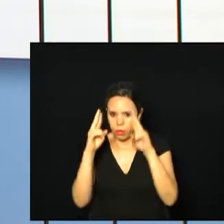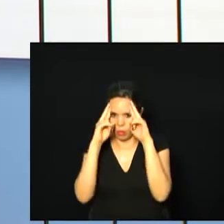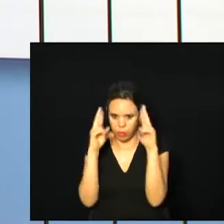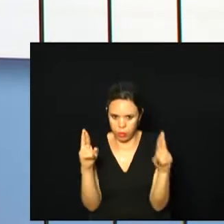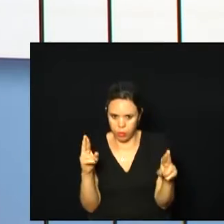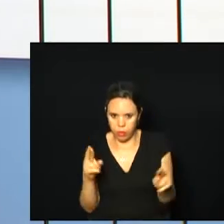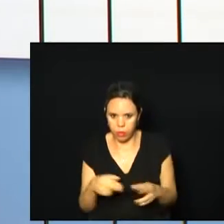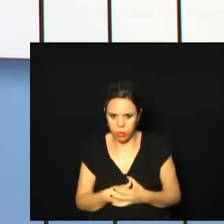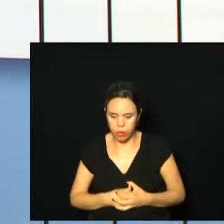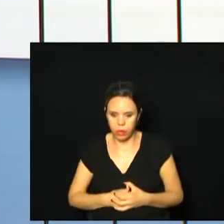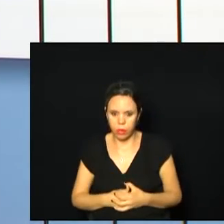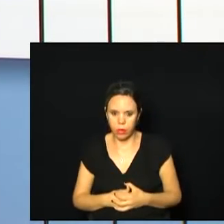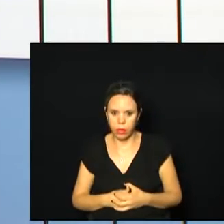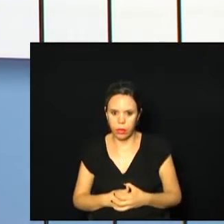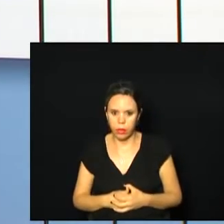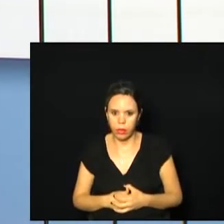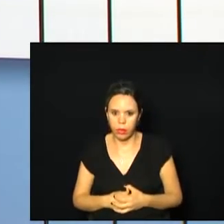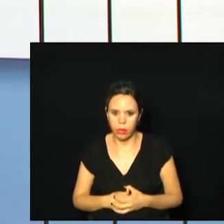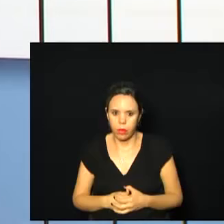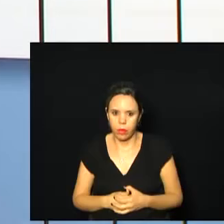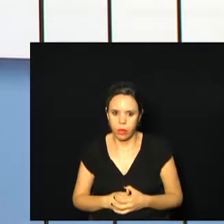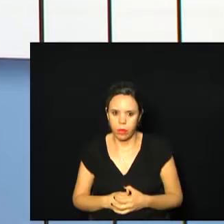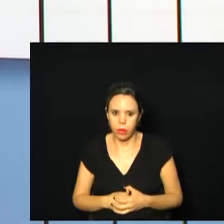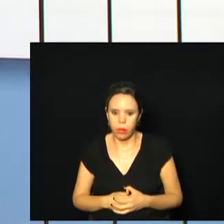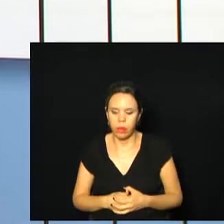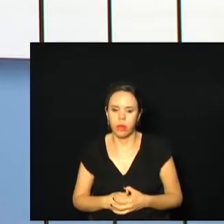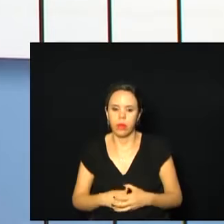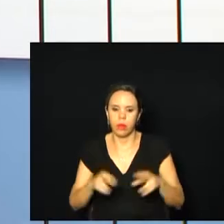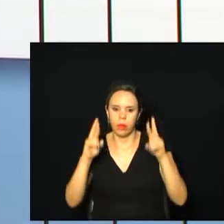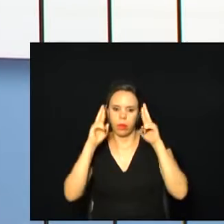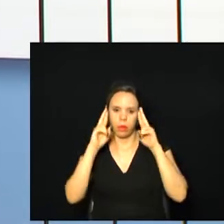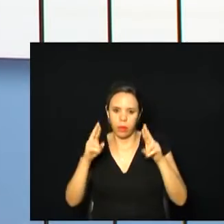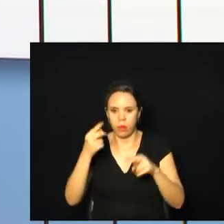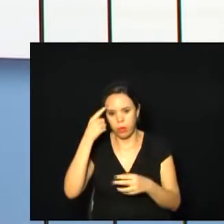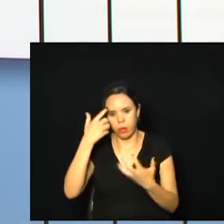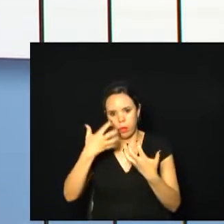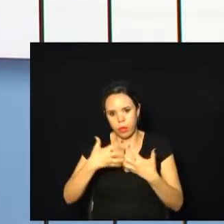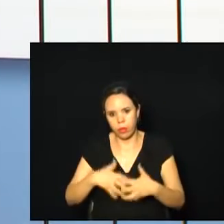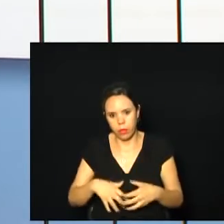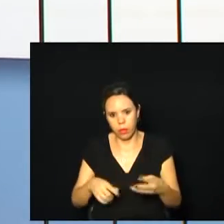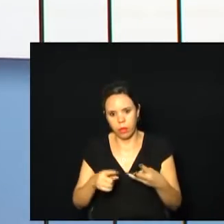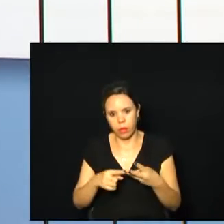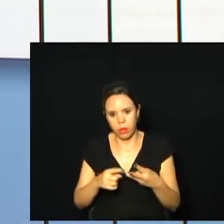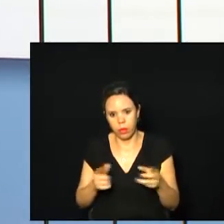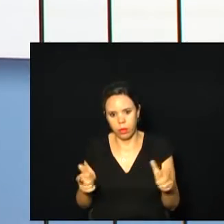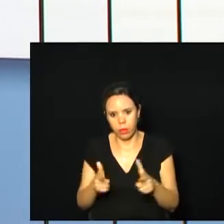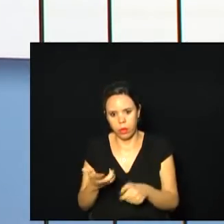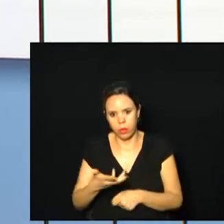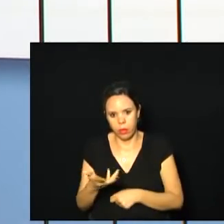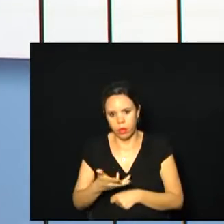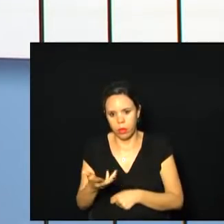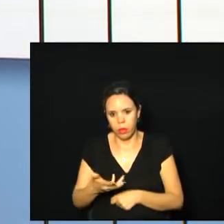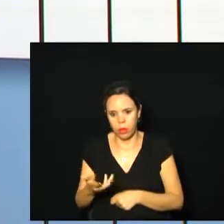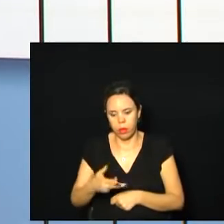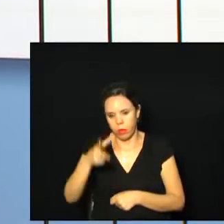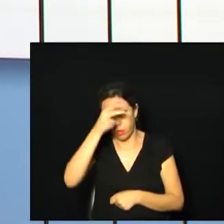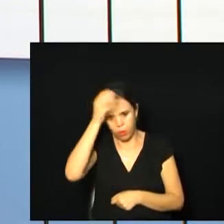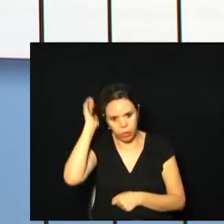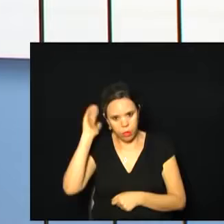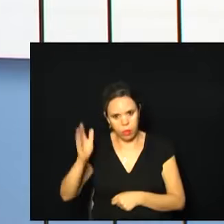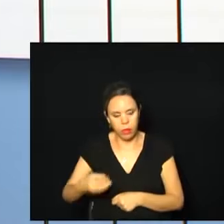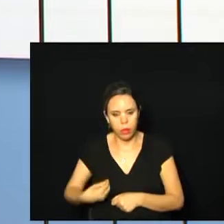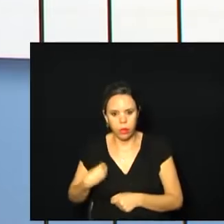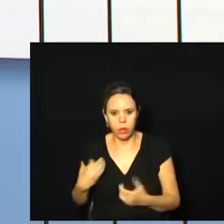respeitar, né, que são os 3 R's aí, que é o respeitar, repensar e reduzir. E o prefeito